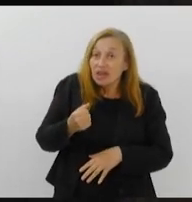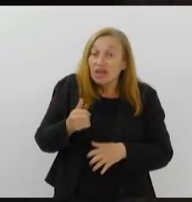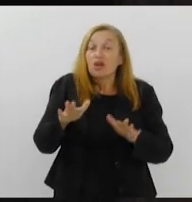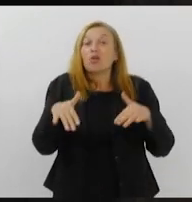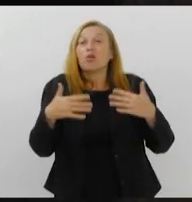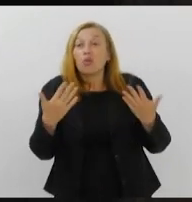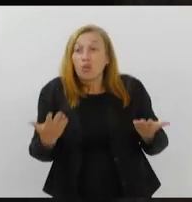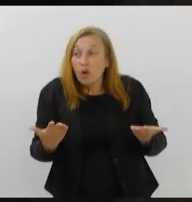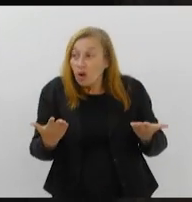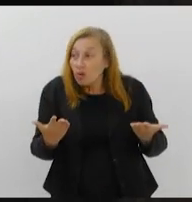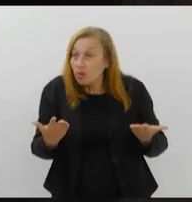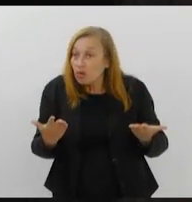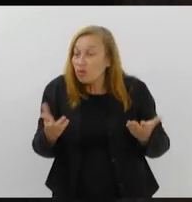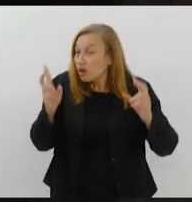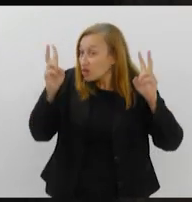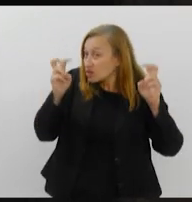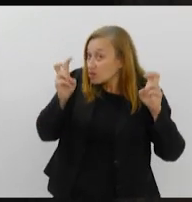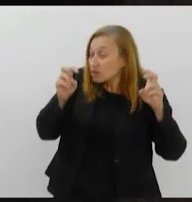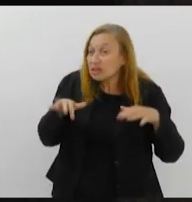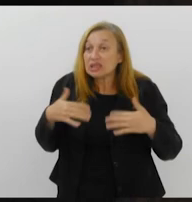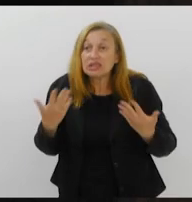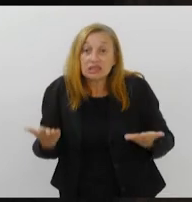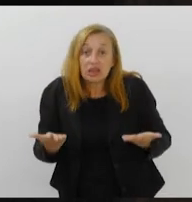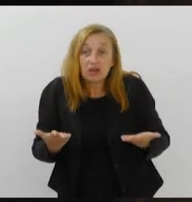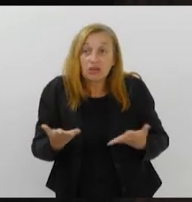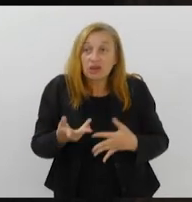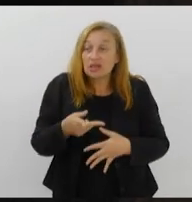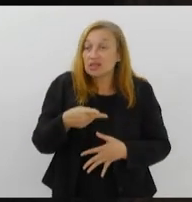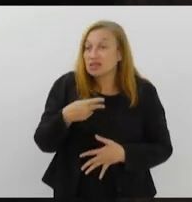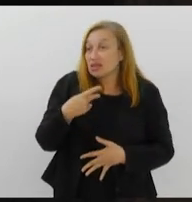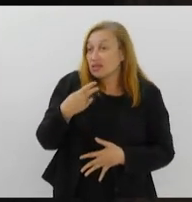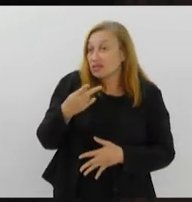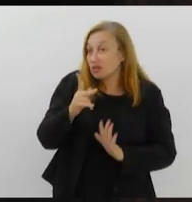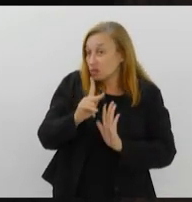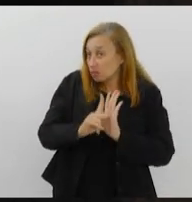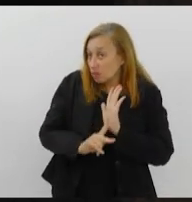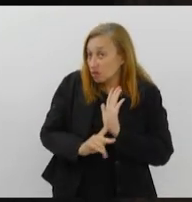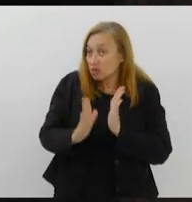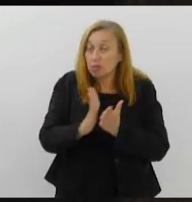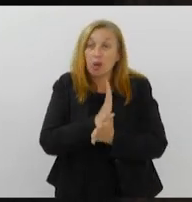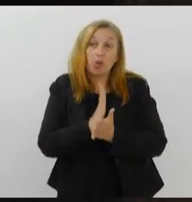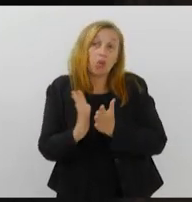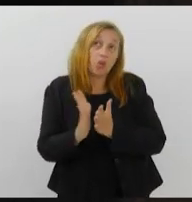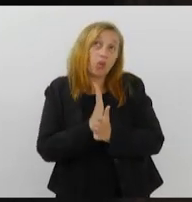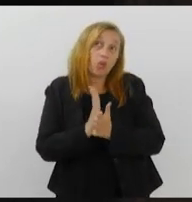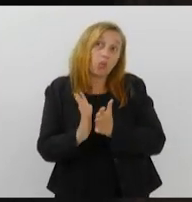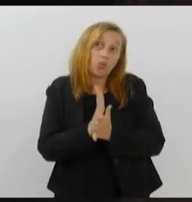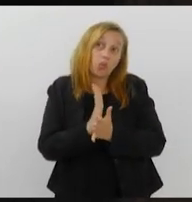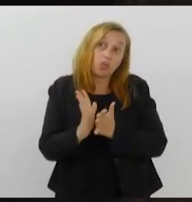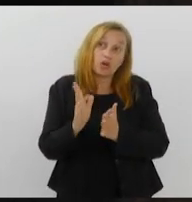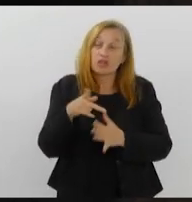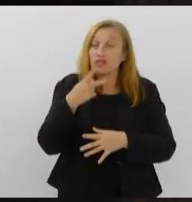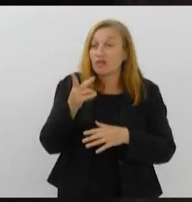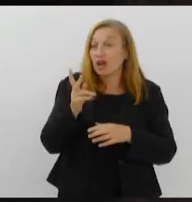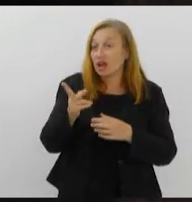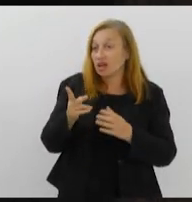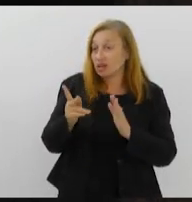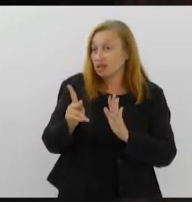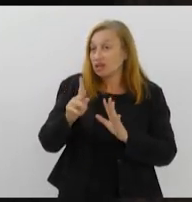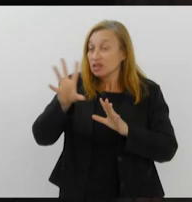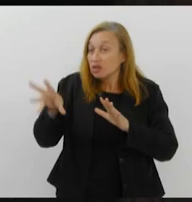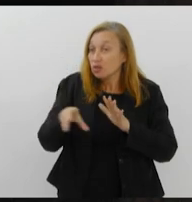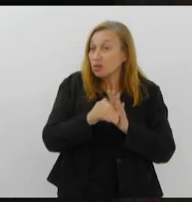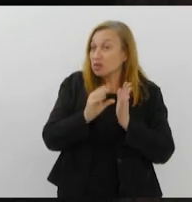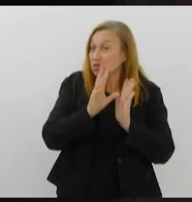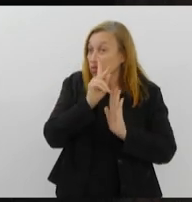Então, essa subjetividade do projeto e para alguns termos assentados no projeto de Vossa